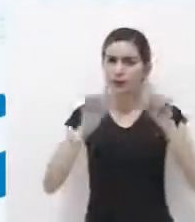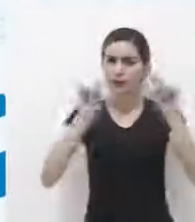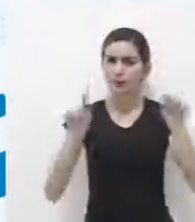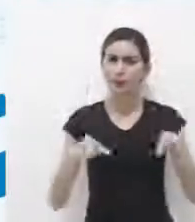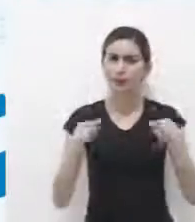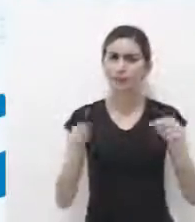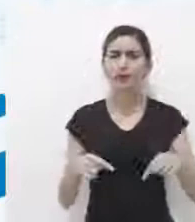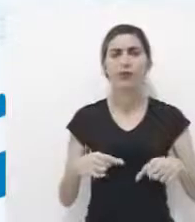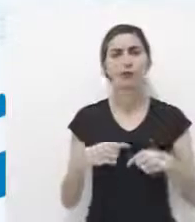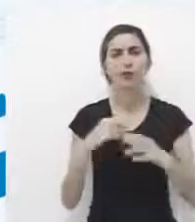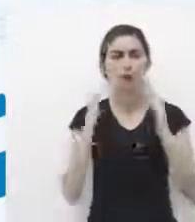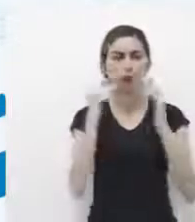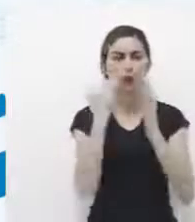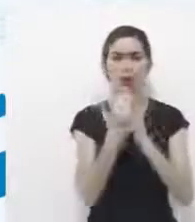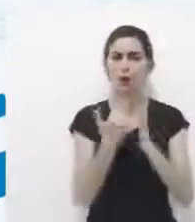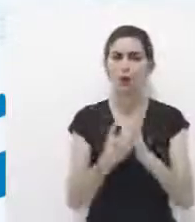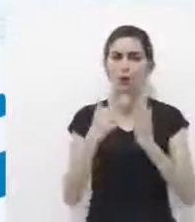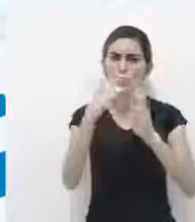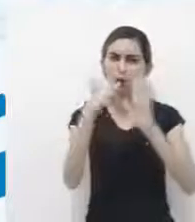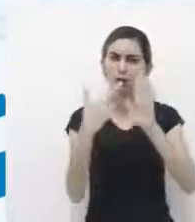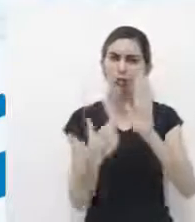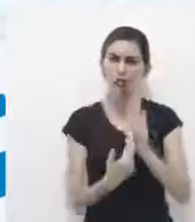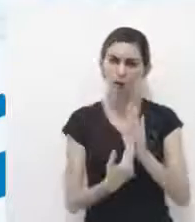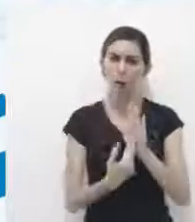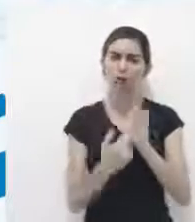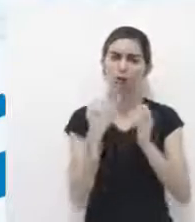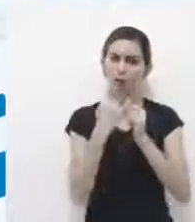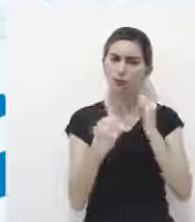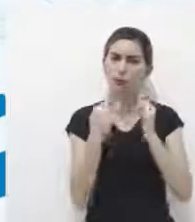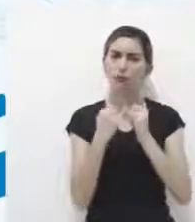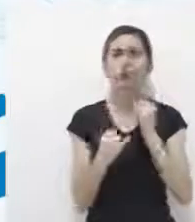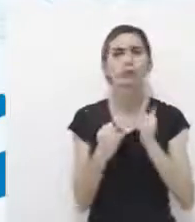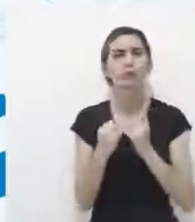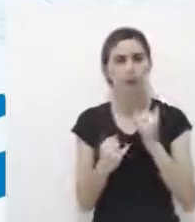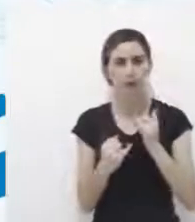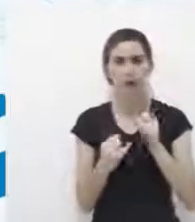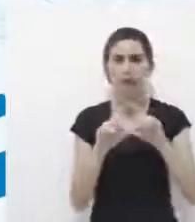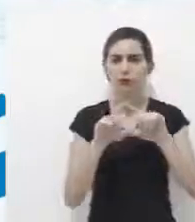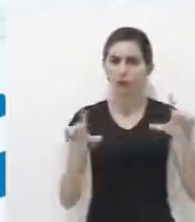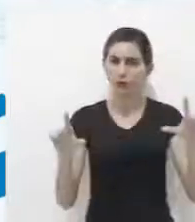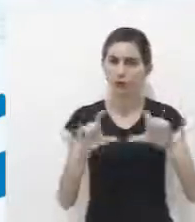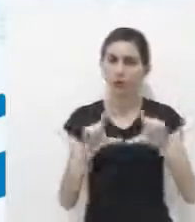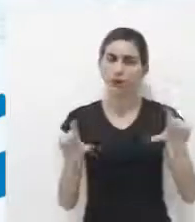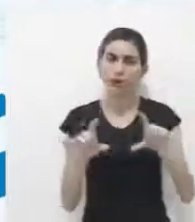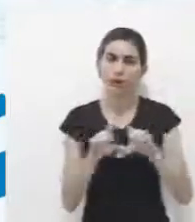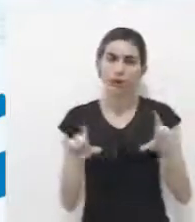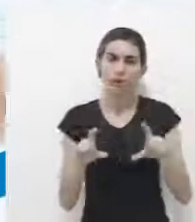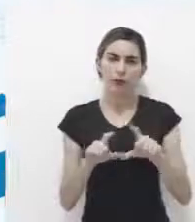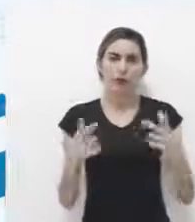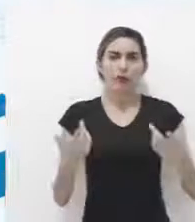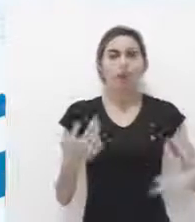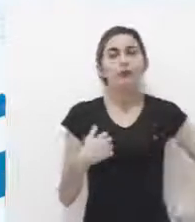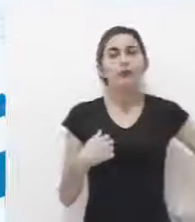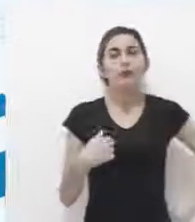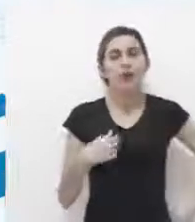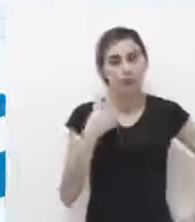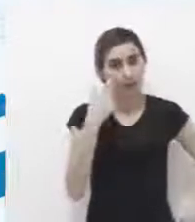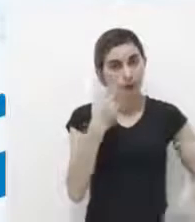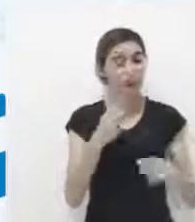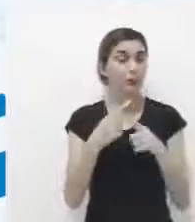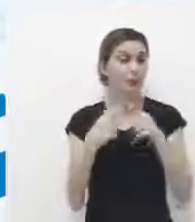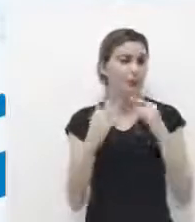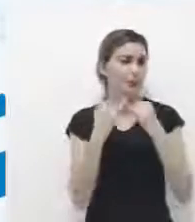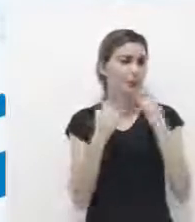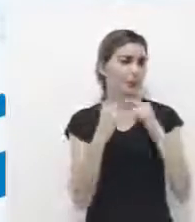a inequação ela vai obedecer às regras bem parecidas com a das equações, tá bom?